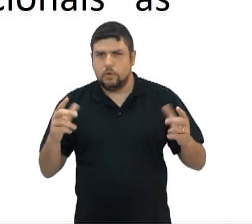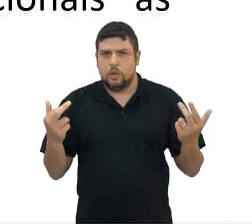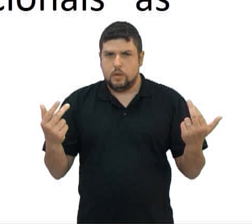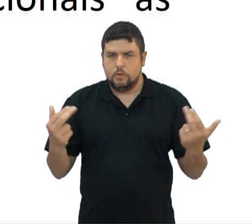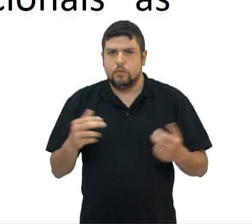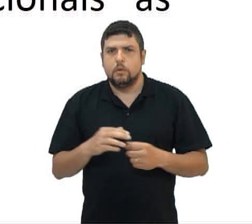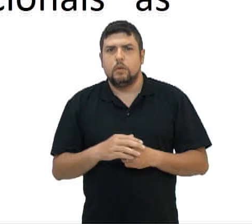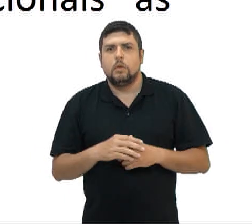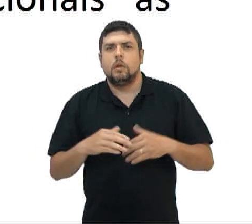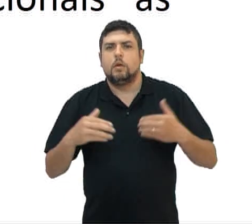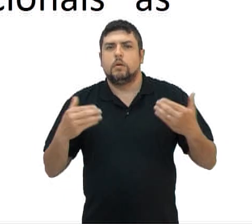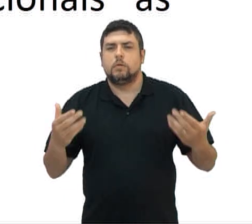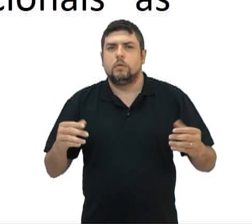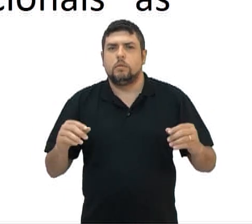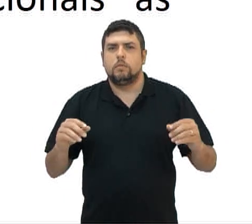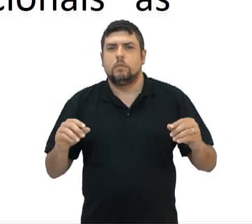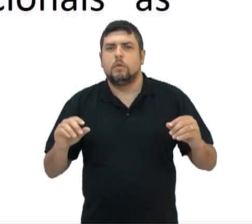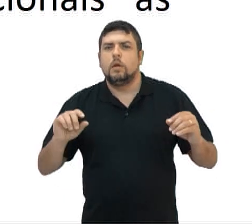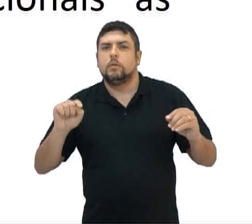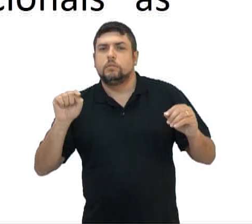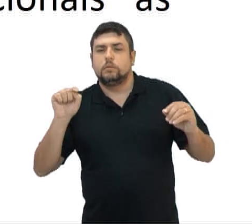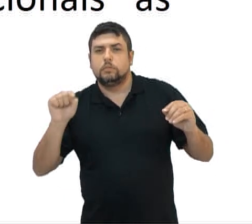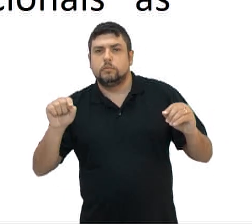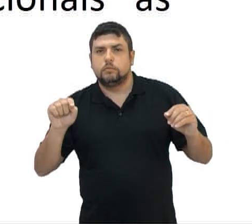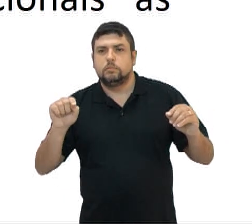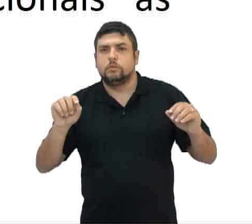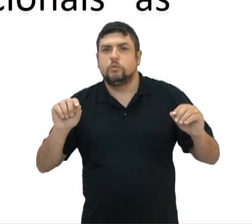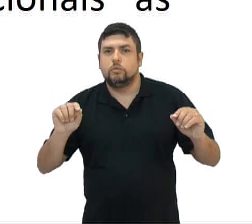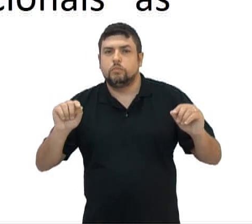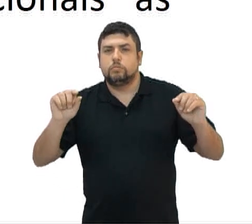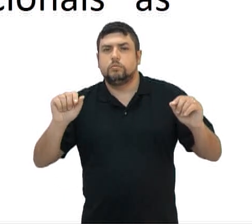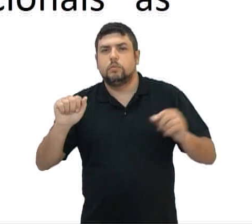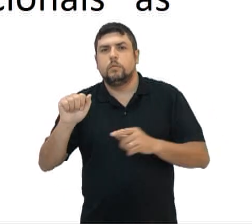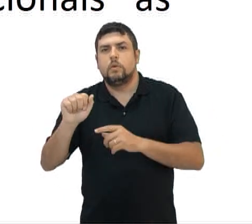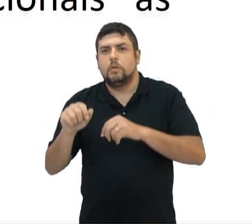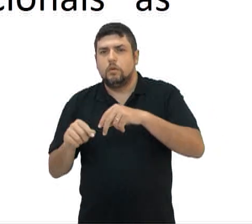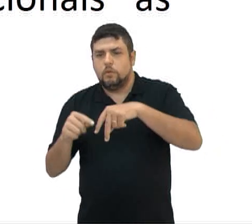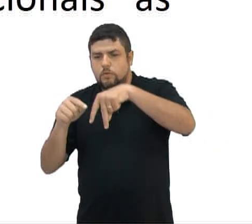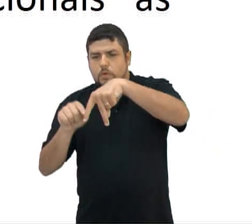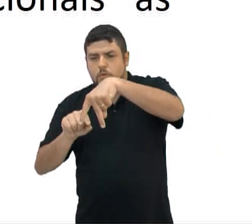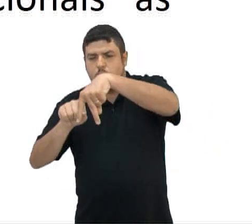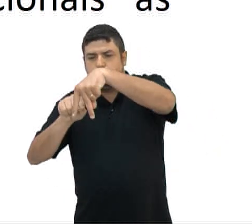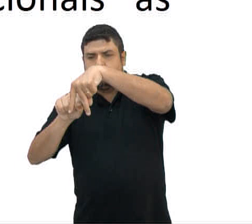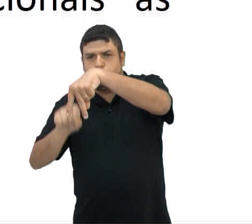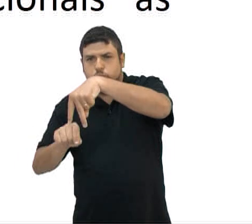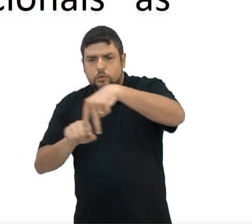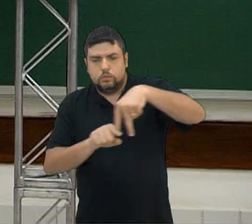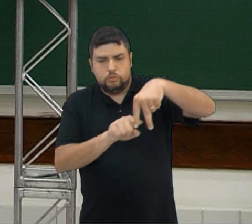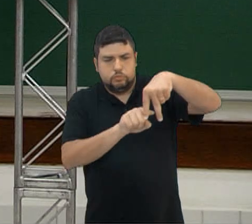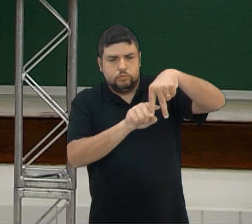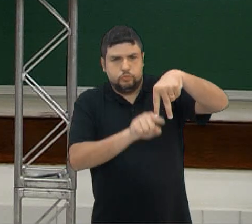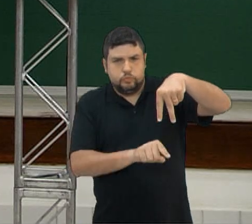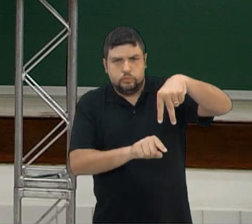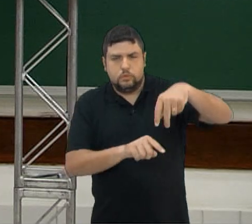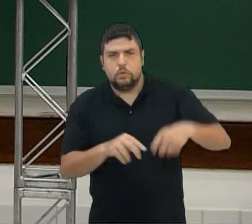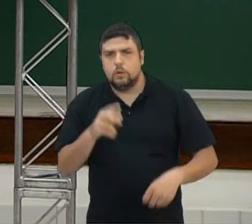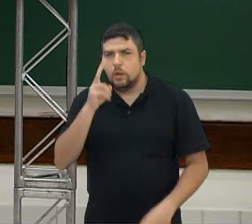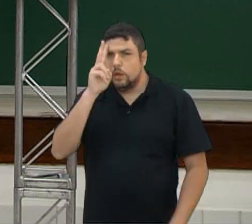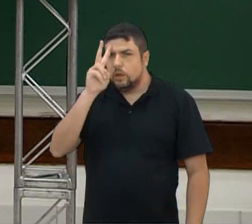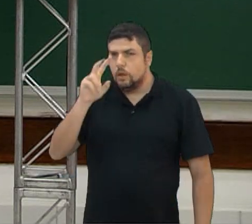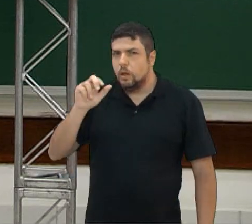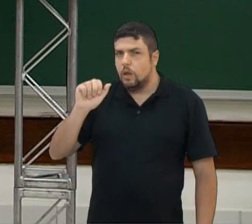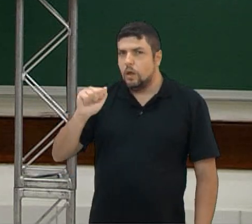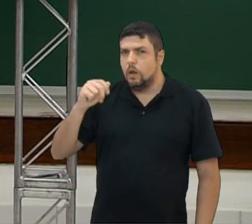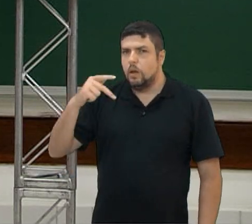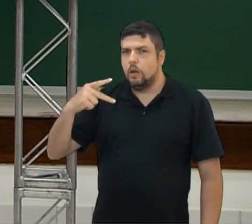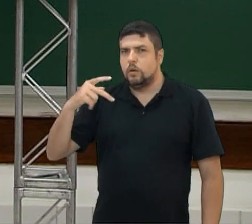proporcionais à medida dos respectivos apótemas. O que é apótema? Vocês lembram disso?